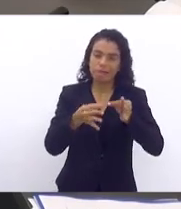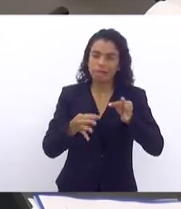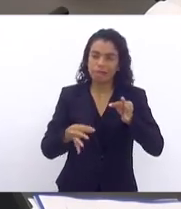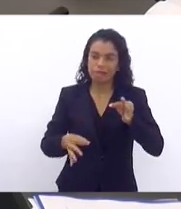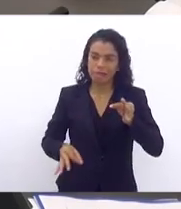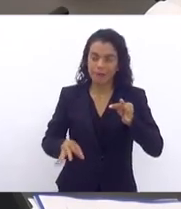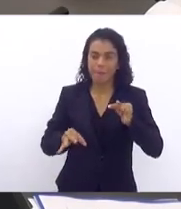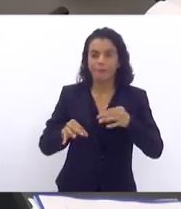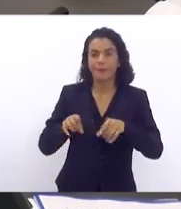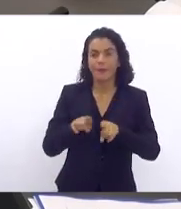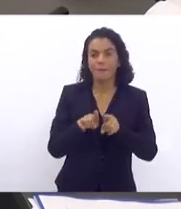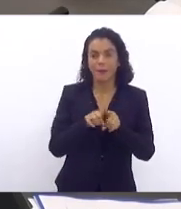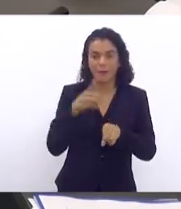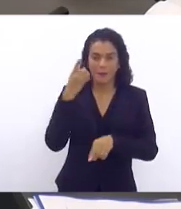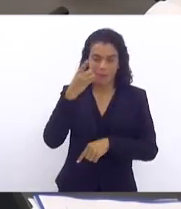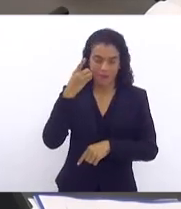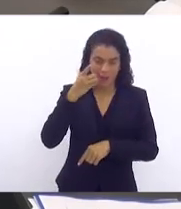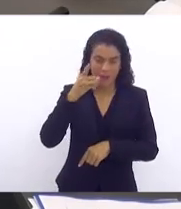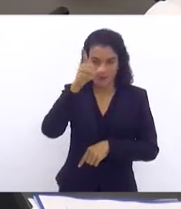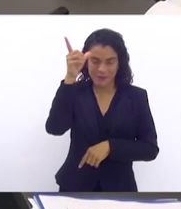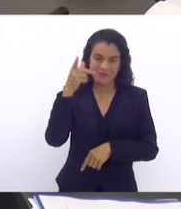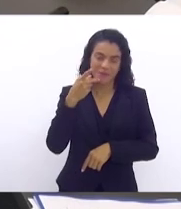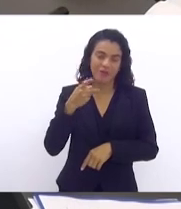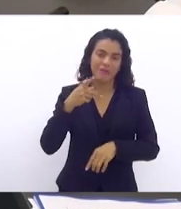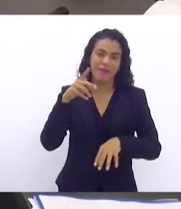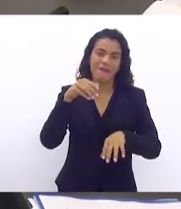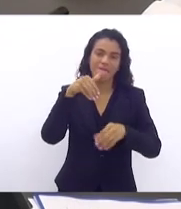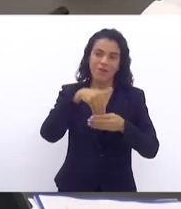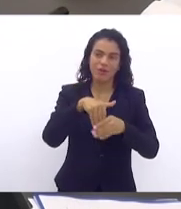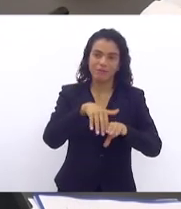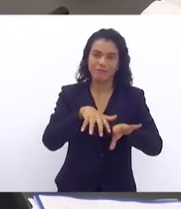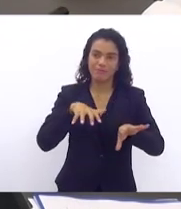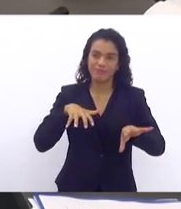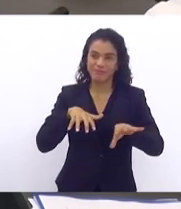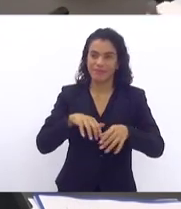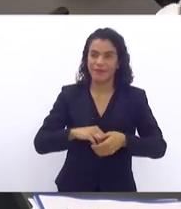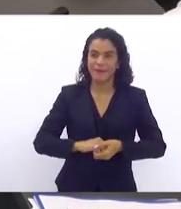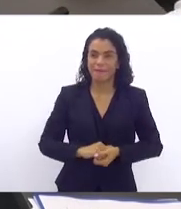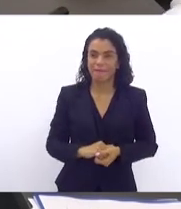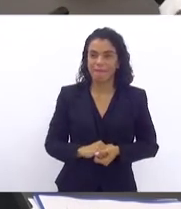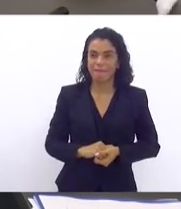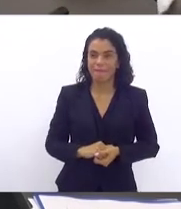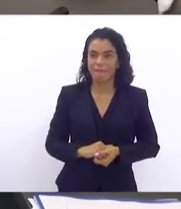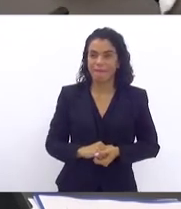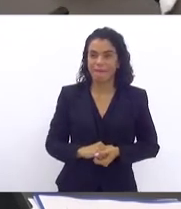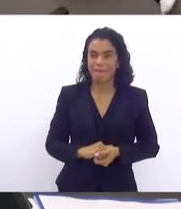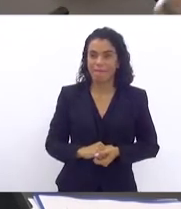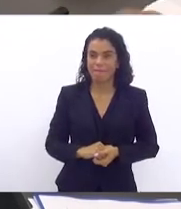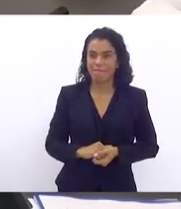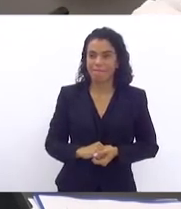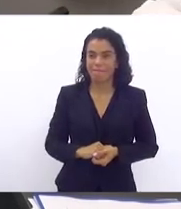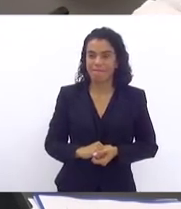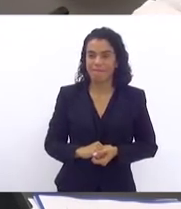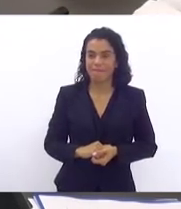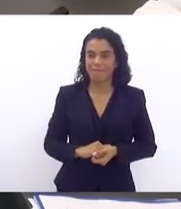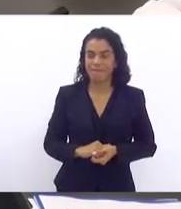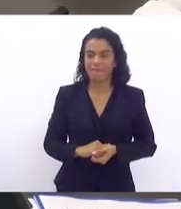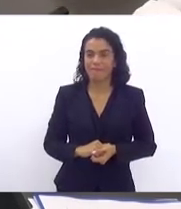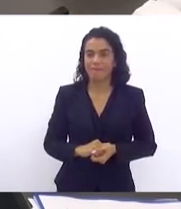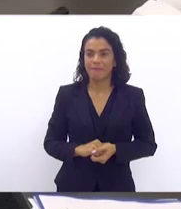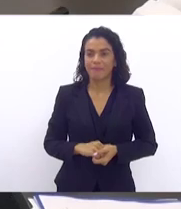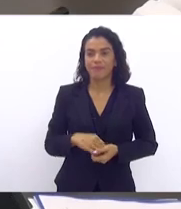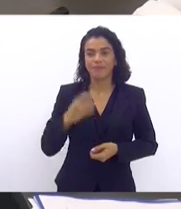Paulo traria um voto em separado e que talvez até me filie com ele. Então, deixar para a próxima, o deputado Luiz Paulo já